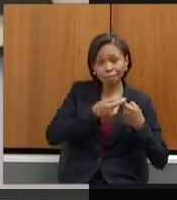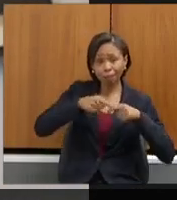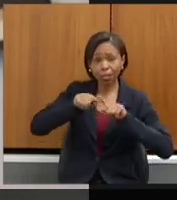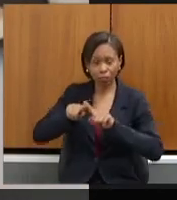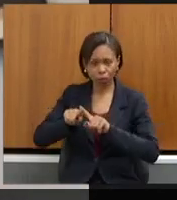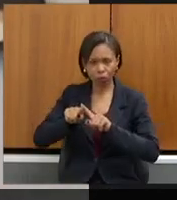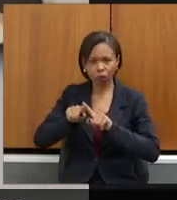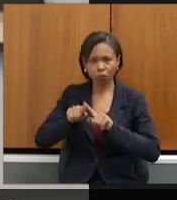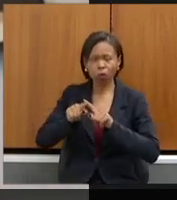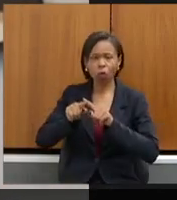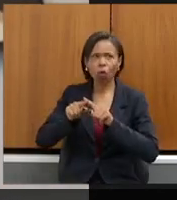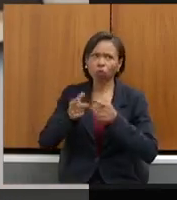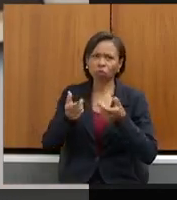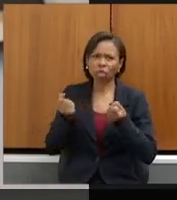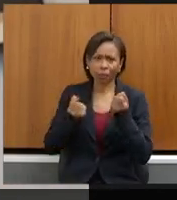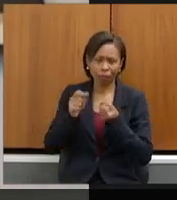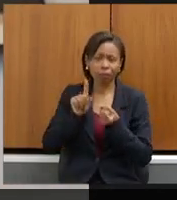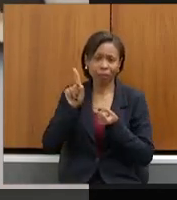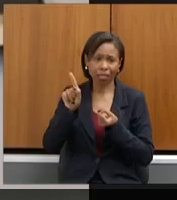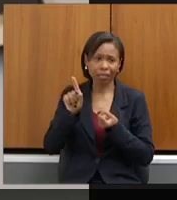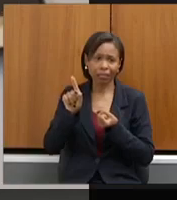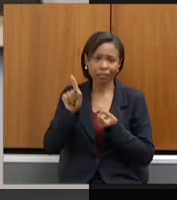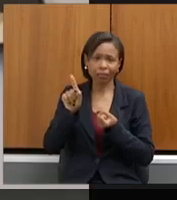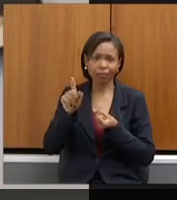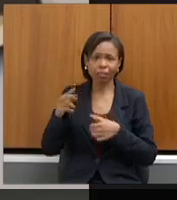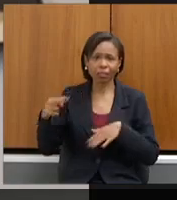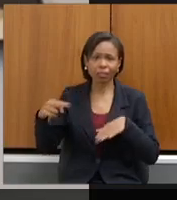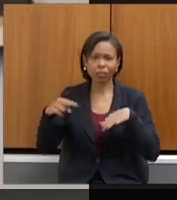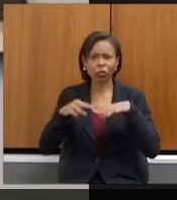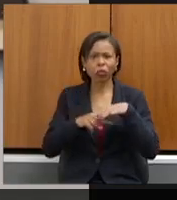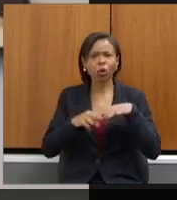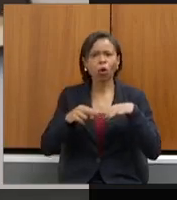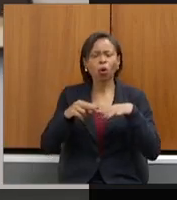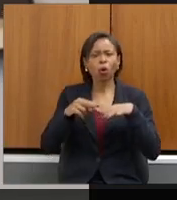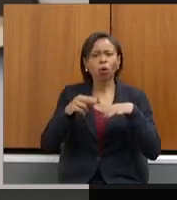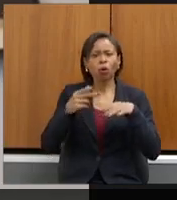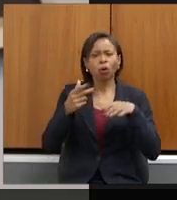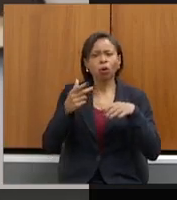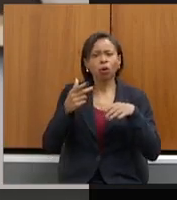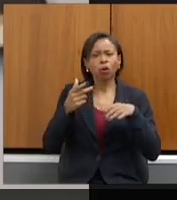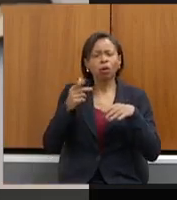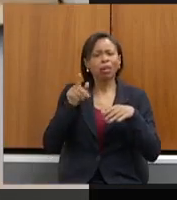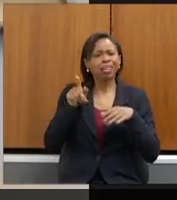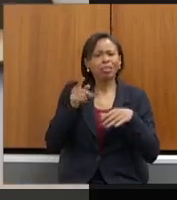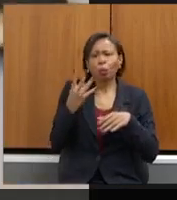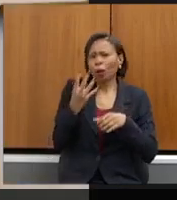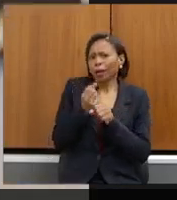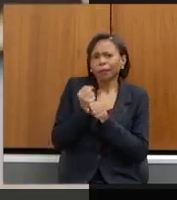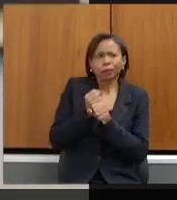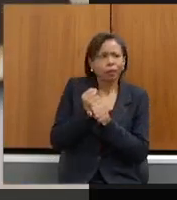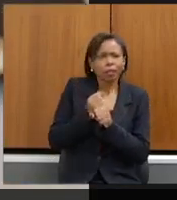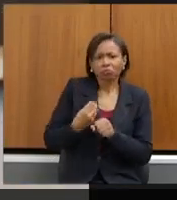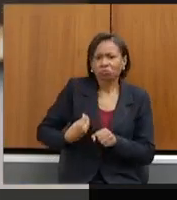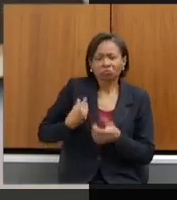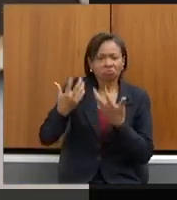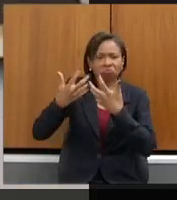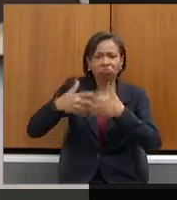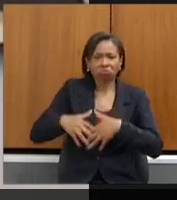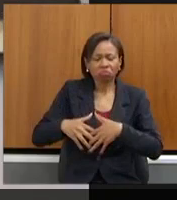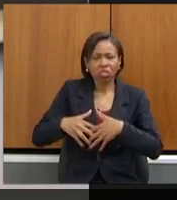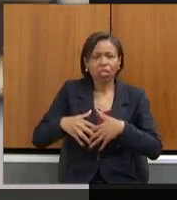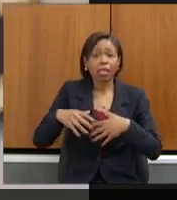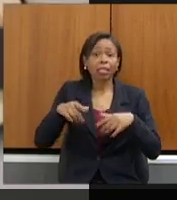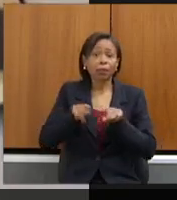completamente penteado e o tomógrafo de lá tem quatro anos que não funciona né em